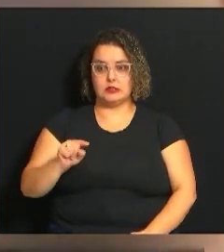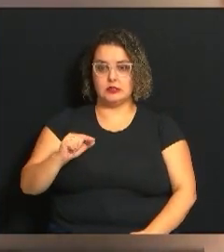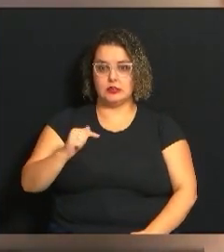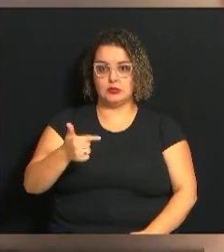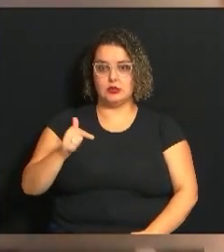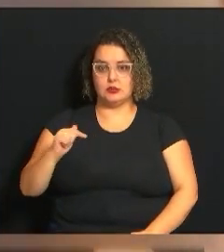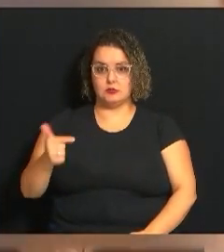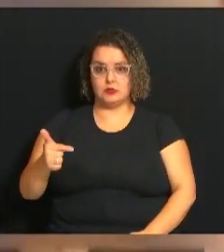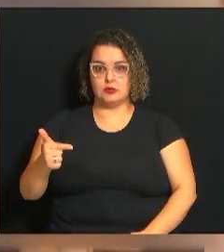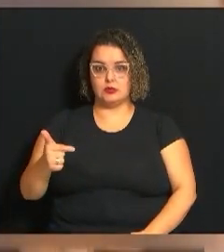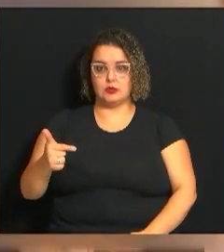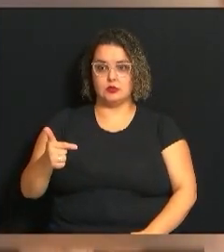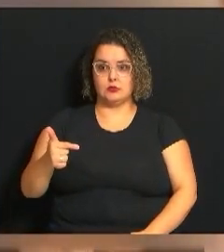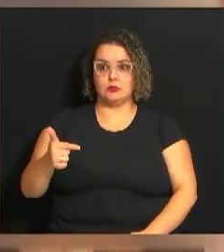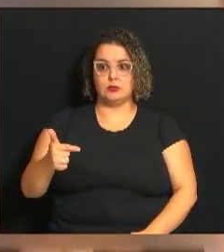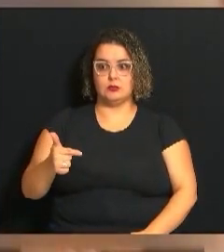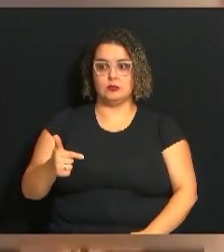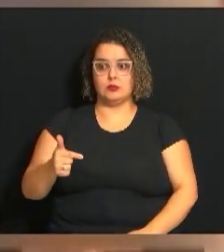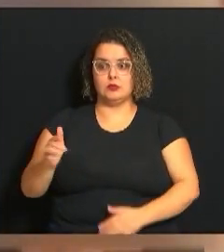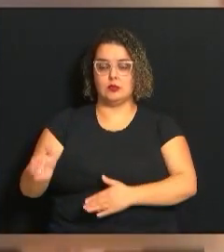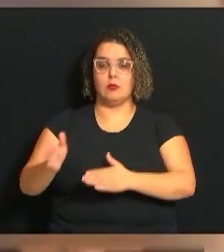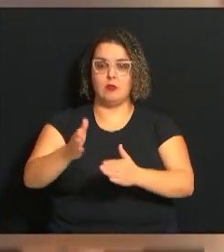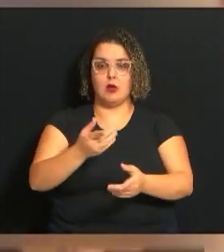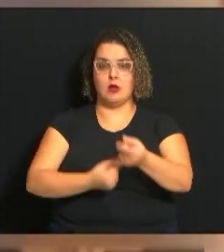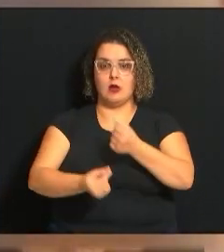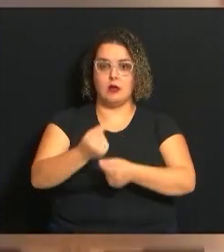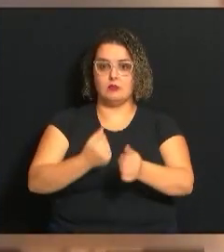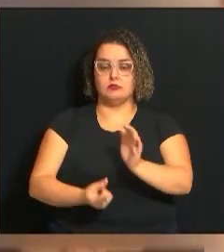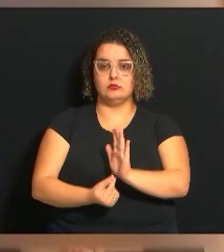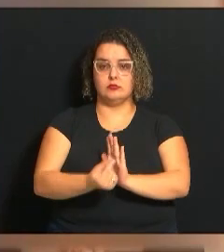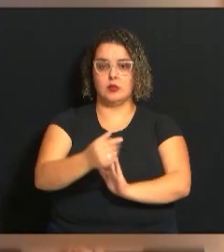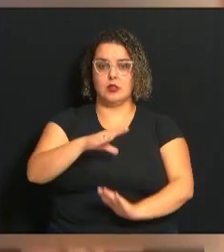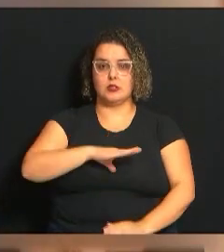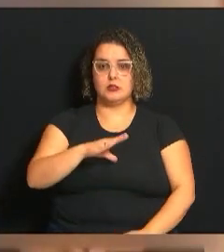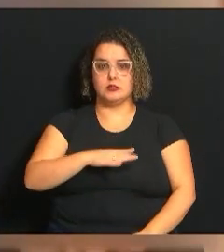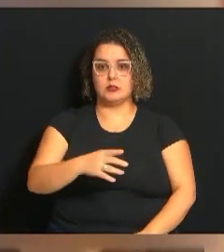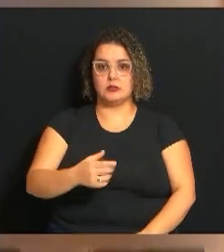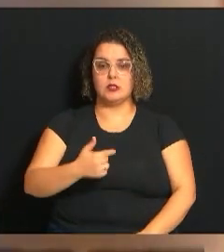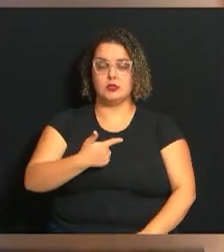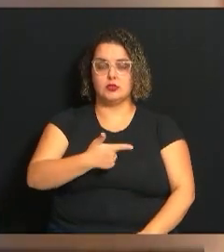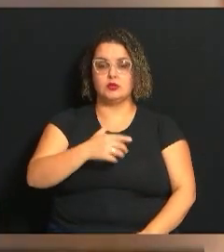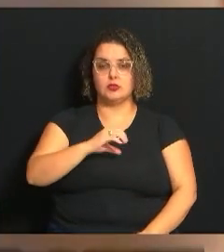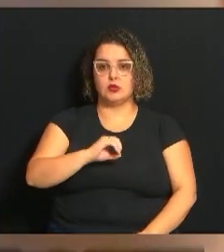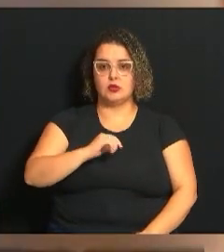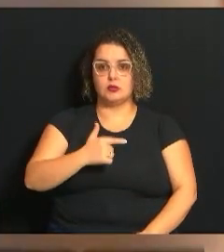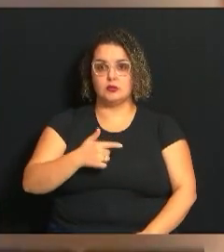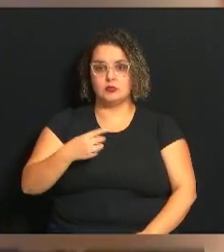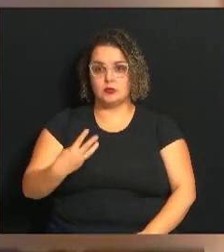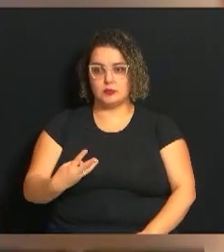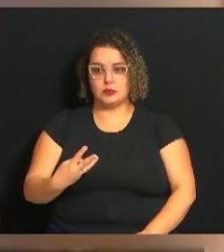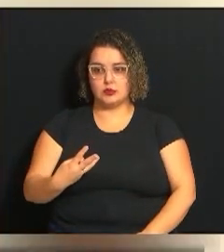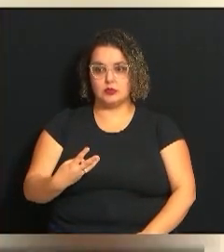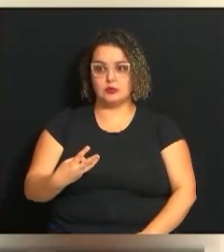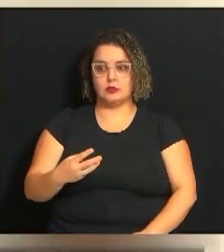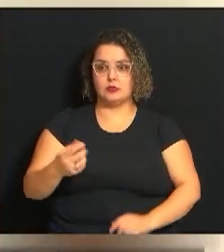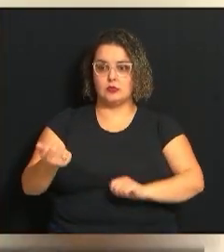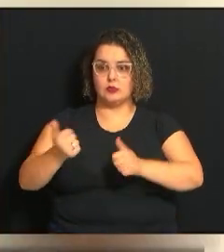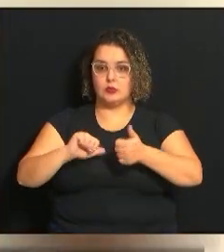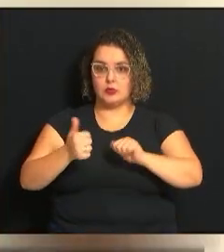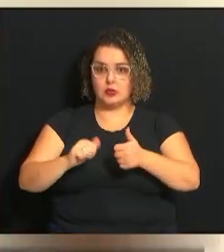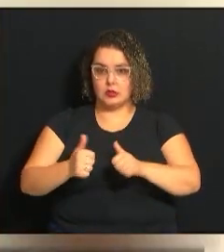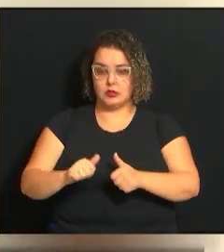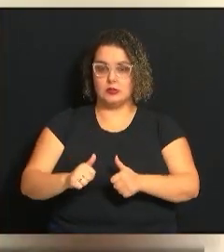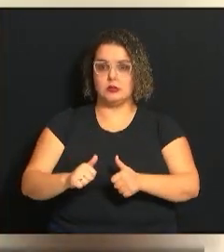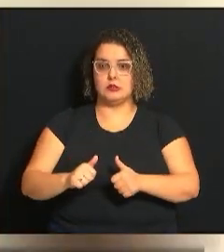76/2022, que dispõe sobre as diretrizes orçamentárias da cidade para o ano de 2023, foi analisado. Ou